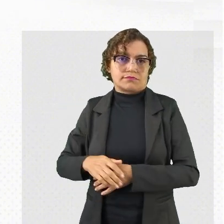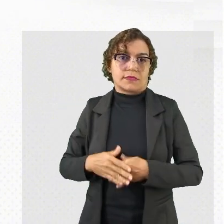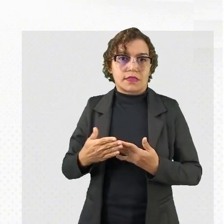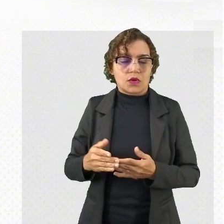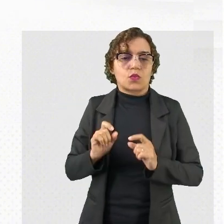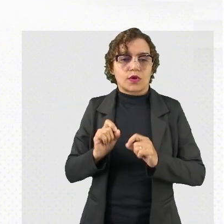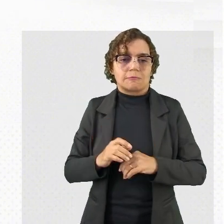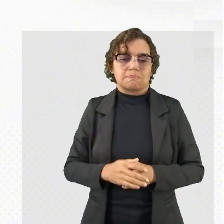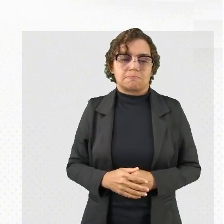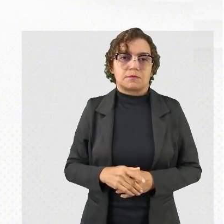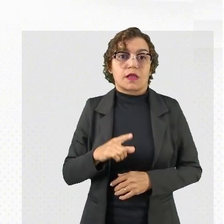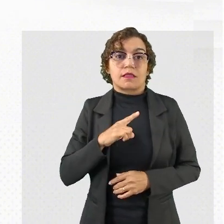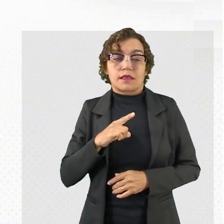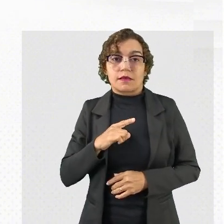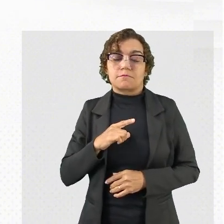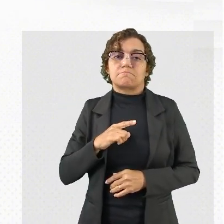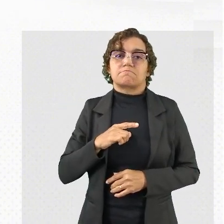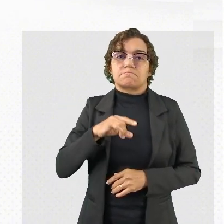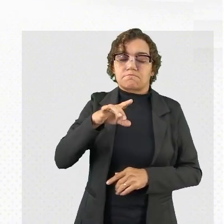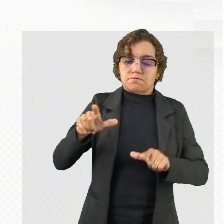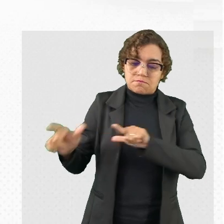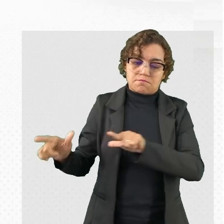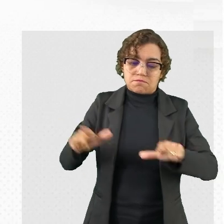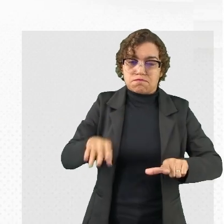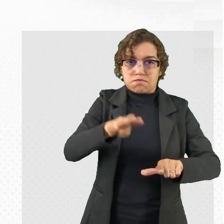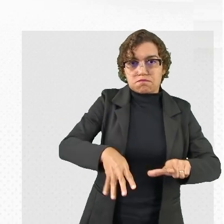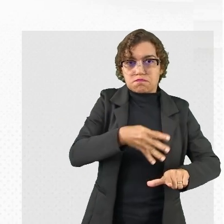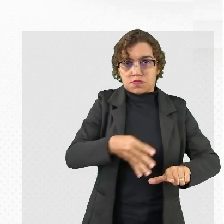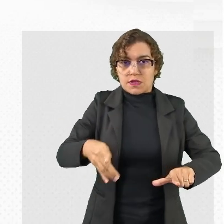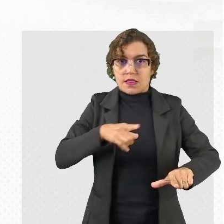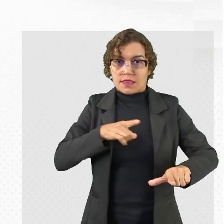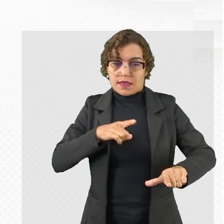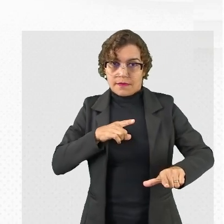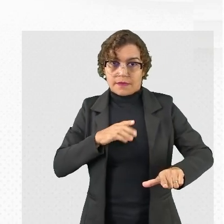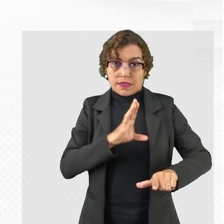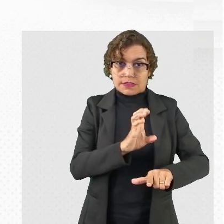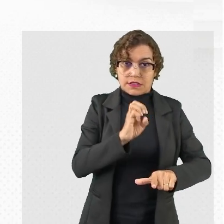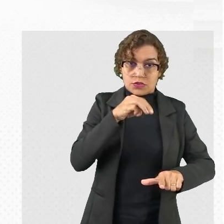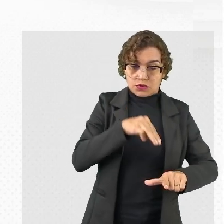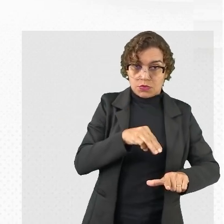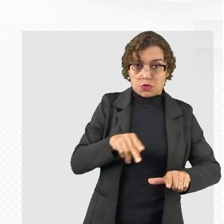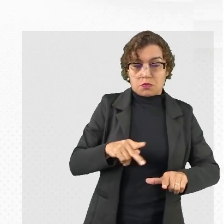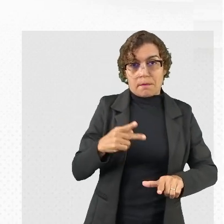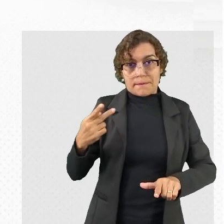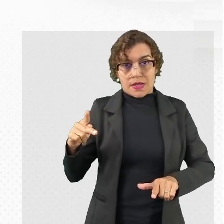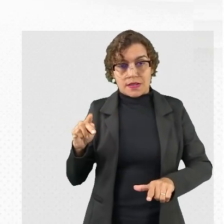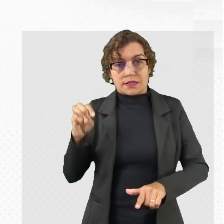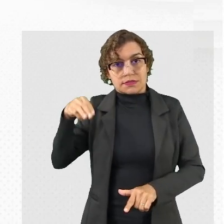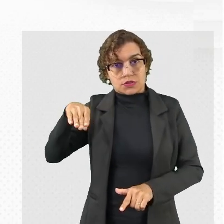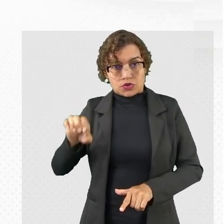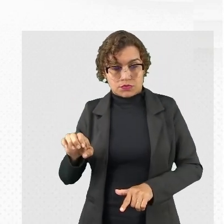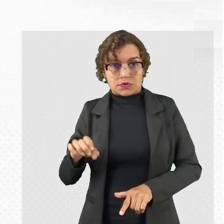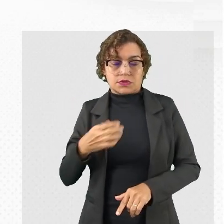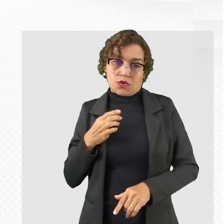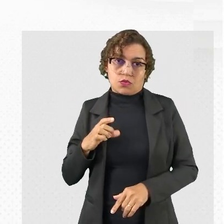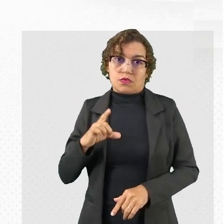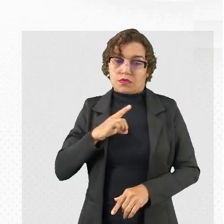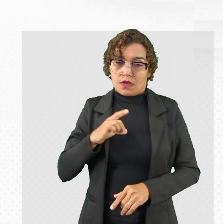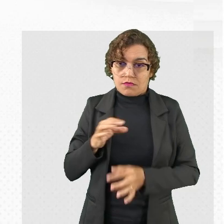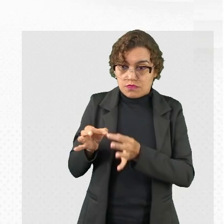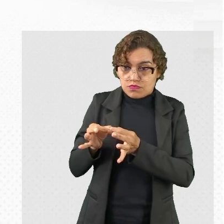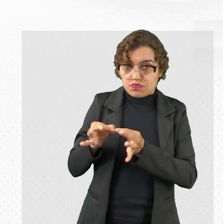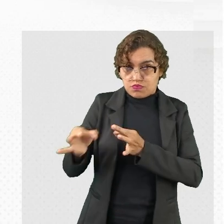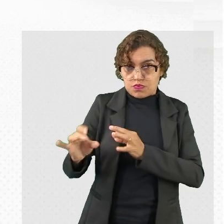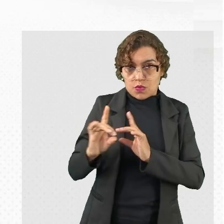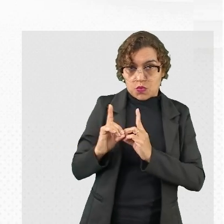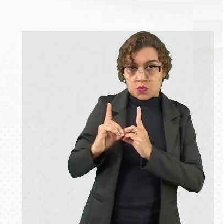ressaltar, a escala sempre relaciona medidas de centímetro para centímetro. Tá? Então a unidade de medida das distâncias,